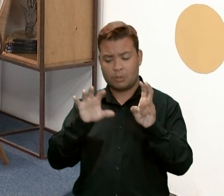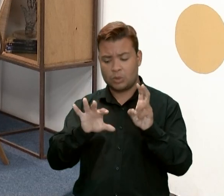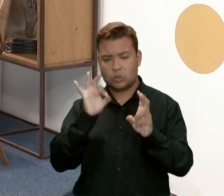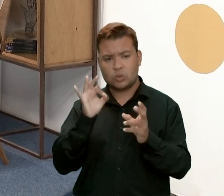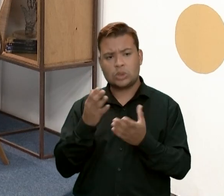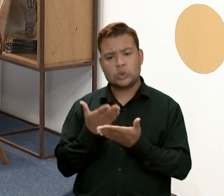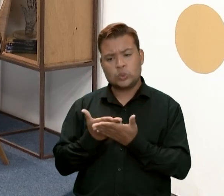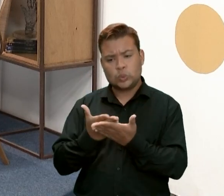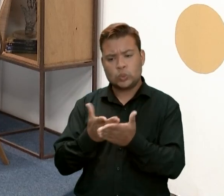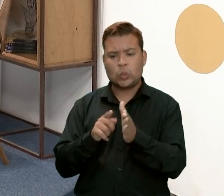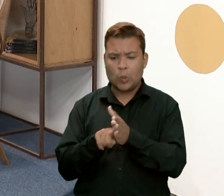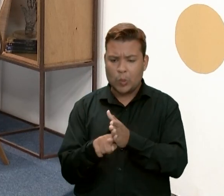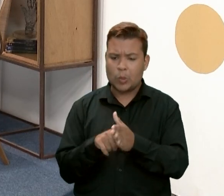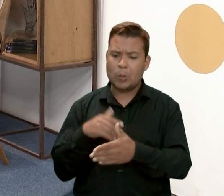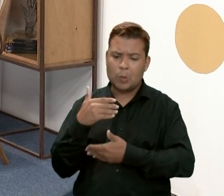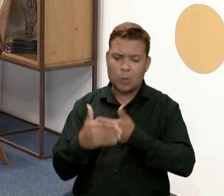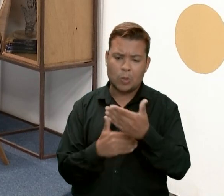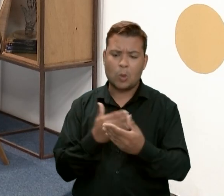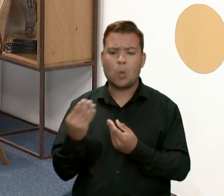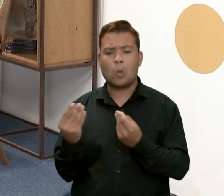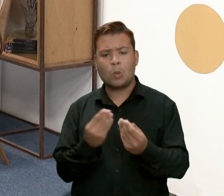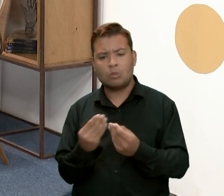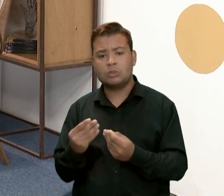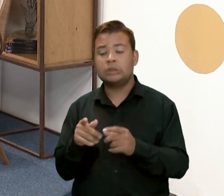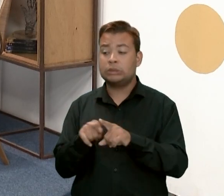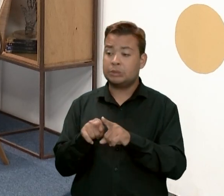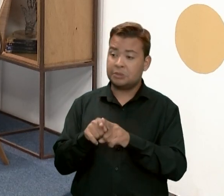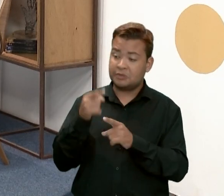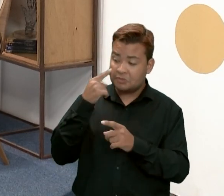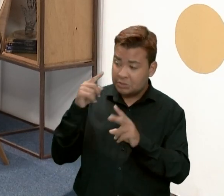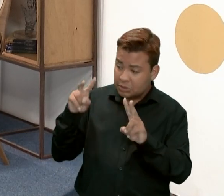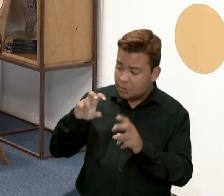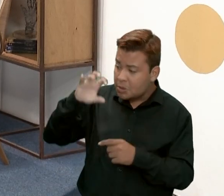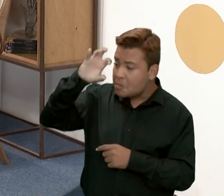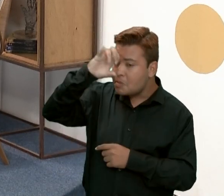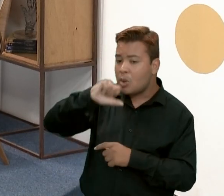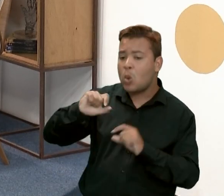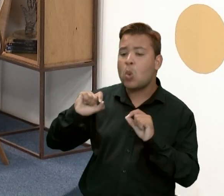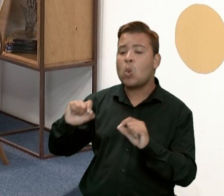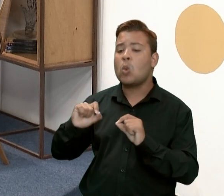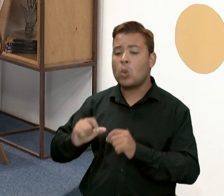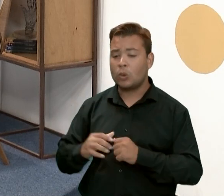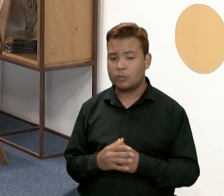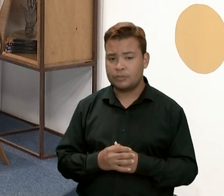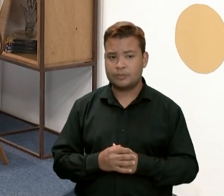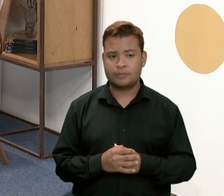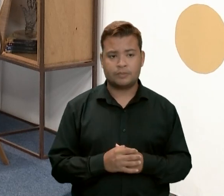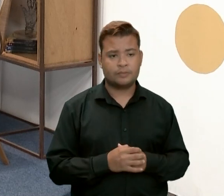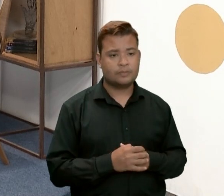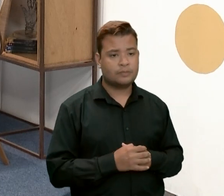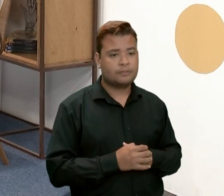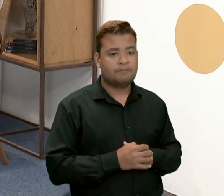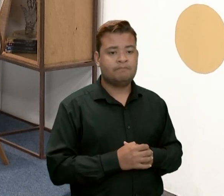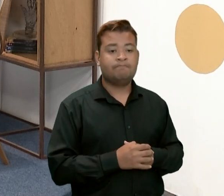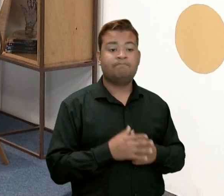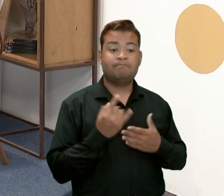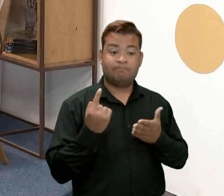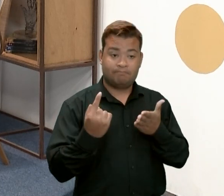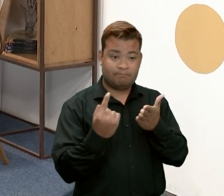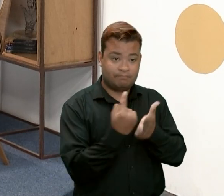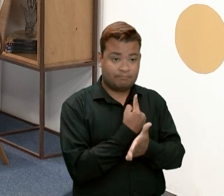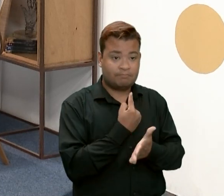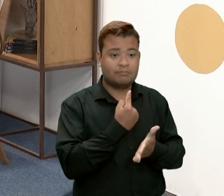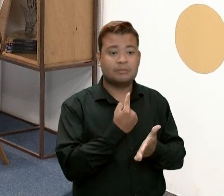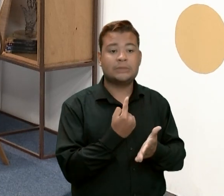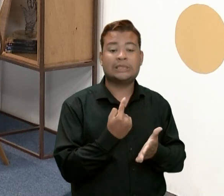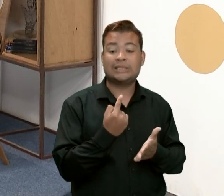para ser desenvolvido? O que você tem compreendido sobre esse assunto até o momento? Bem, essa pergunta é uma pergunta que não